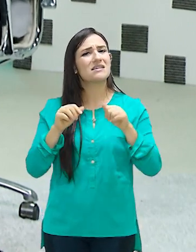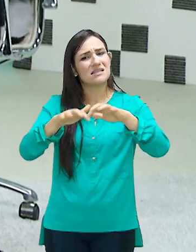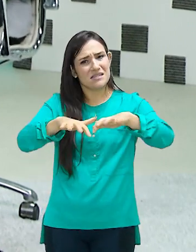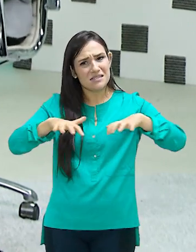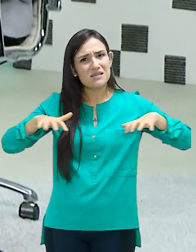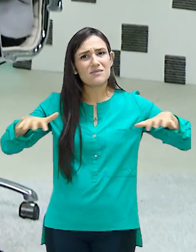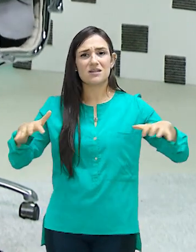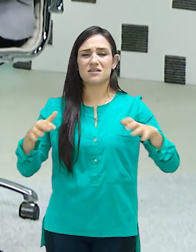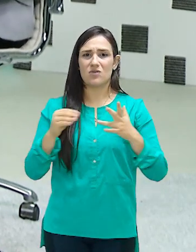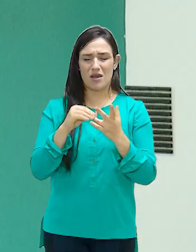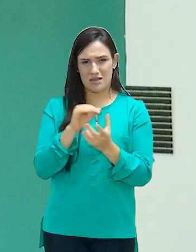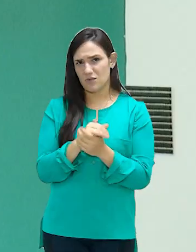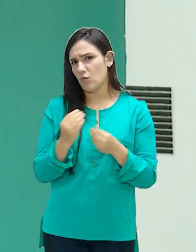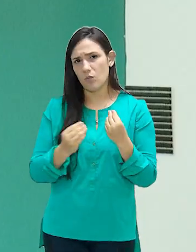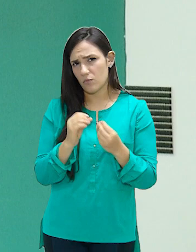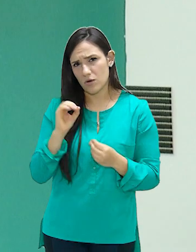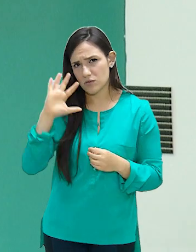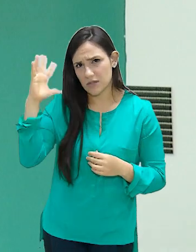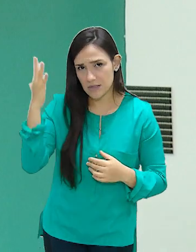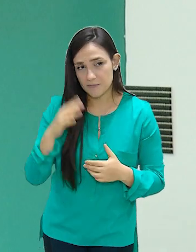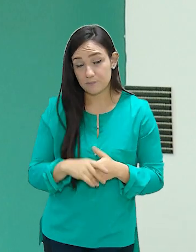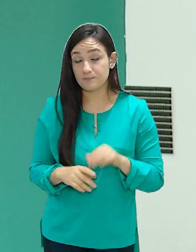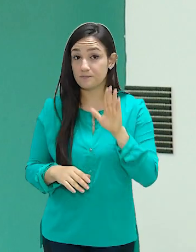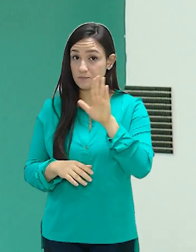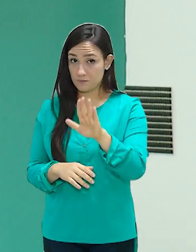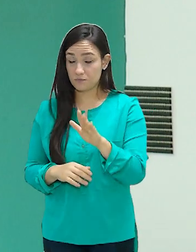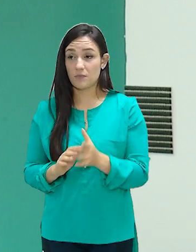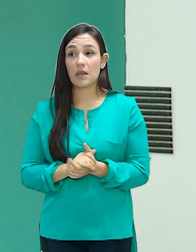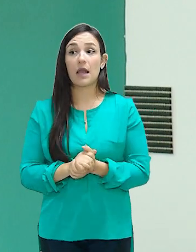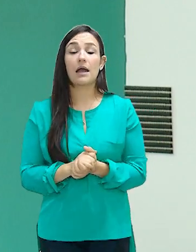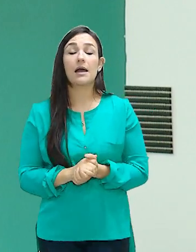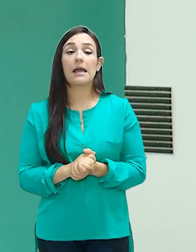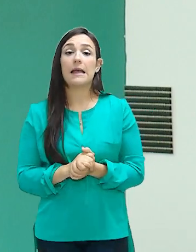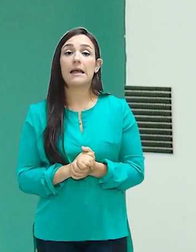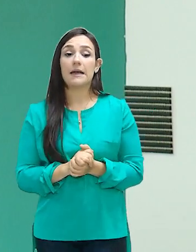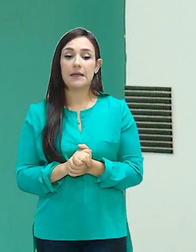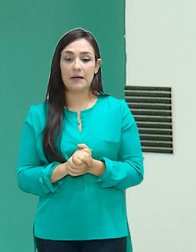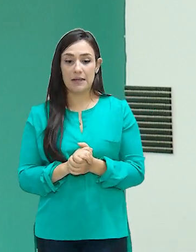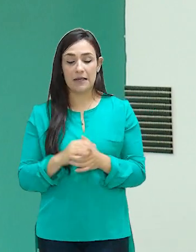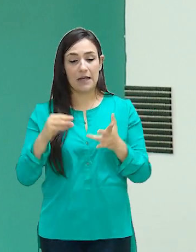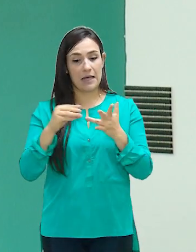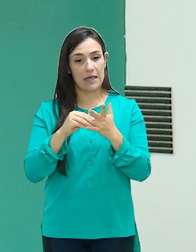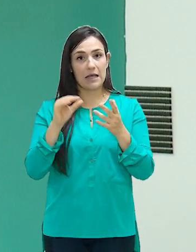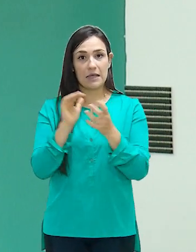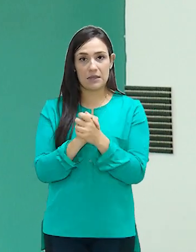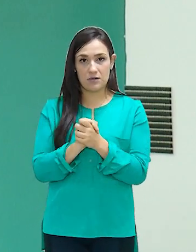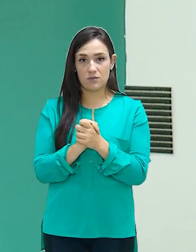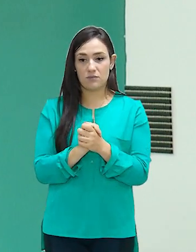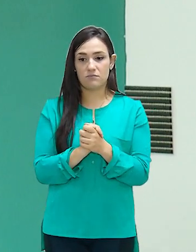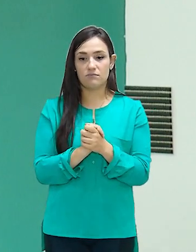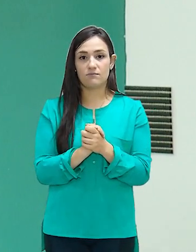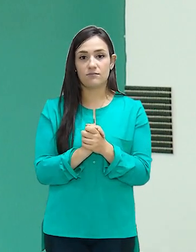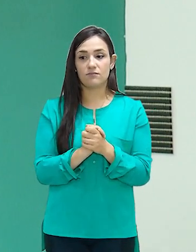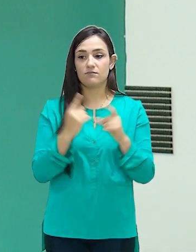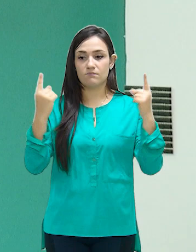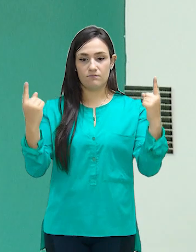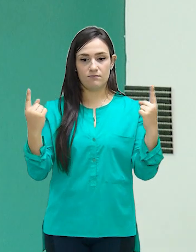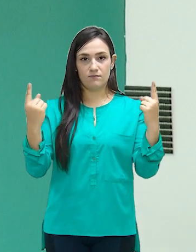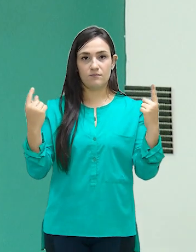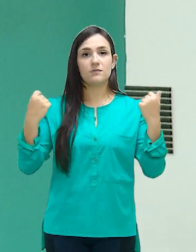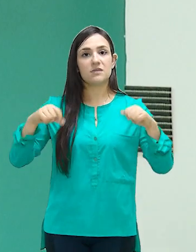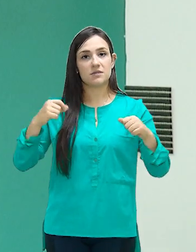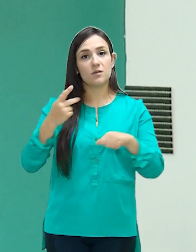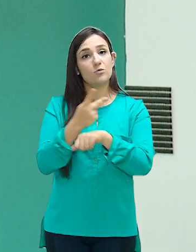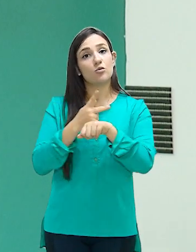separação de casais? O que acontece? O casal, ele tem que ir em busca de 2